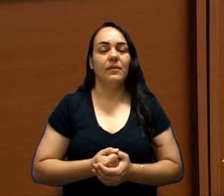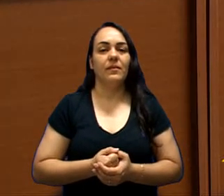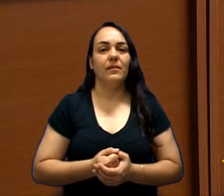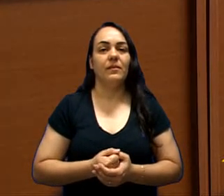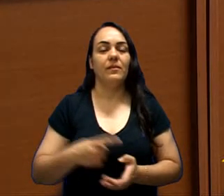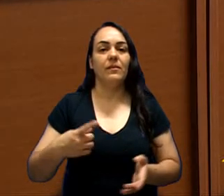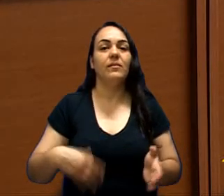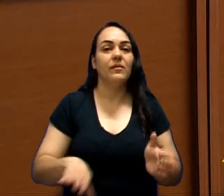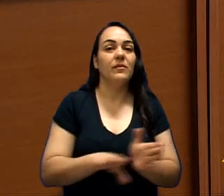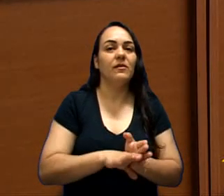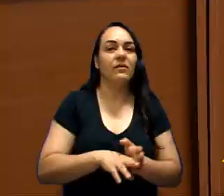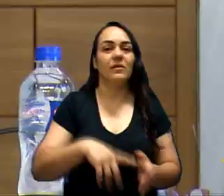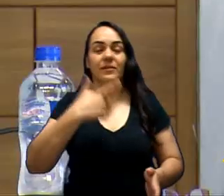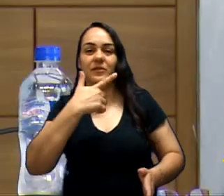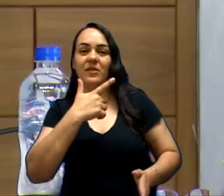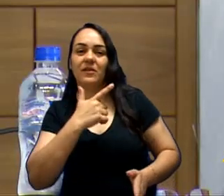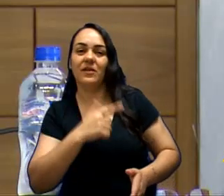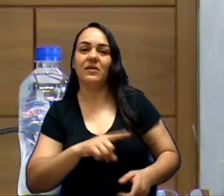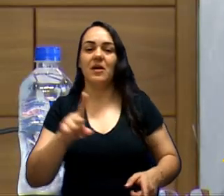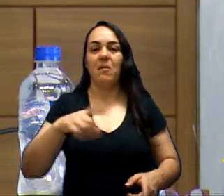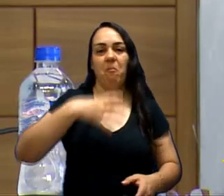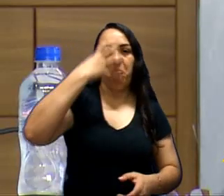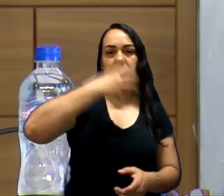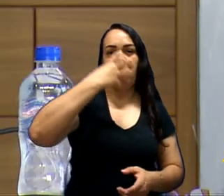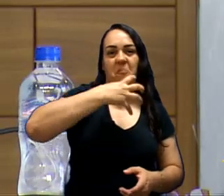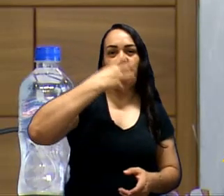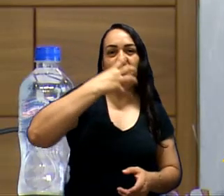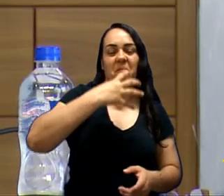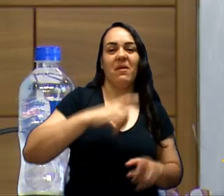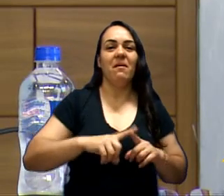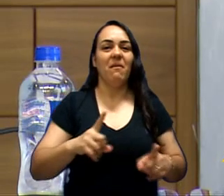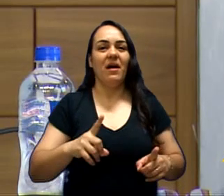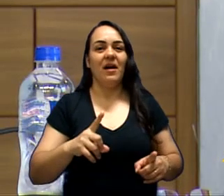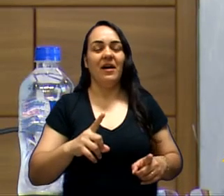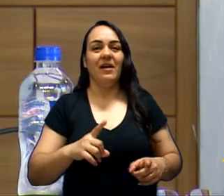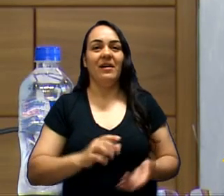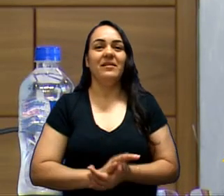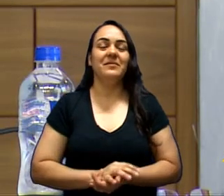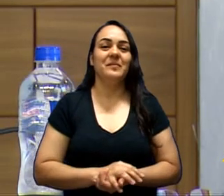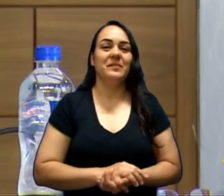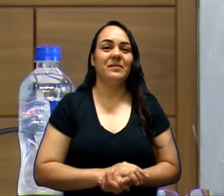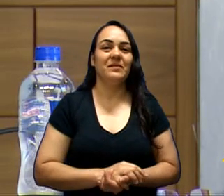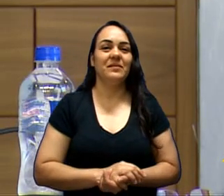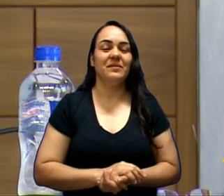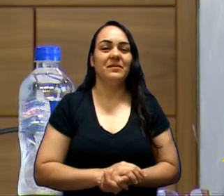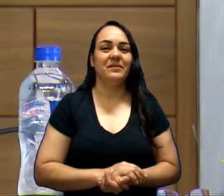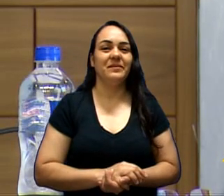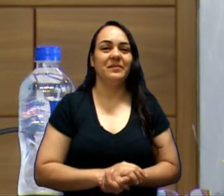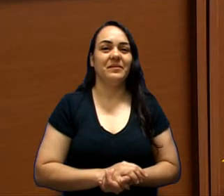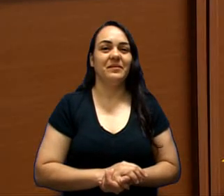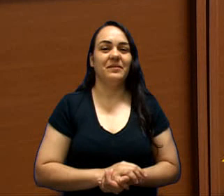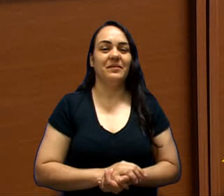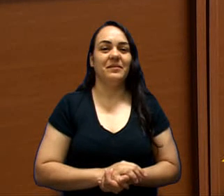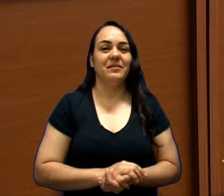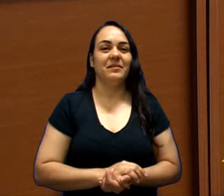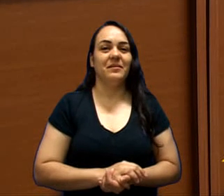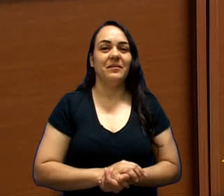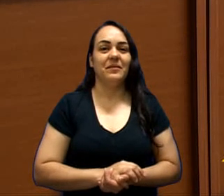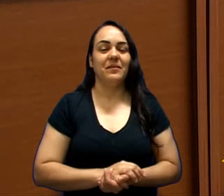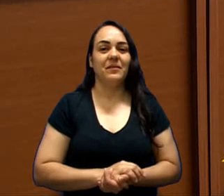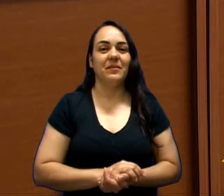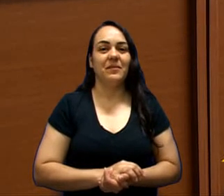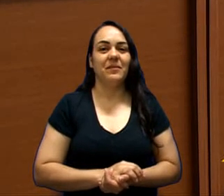Eu cheguei, dei um sorriso para o senhor estava bravo. Pode falar, velho. Wanderlei, pode fazer, Wanderlei. Deixa no saco.